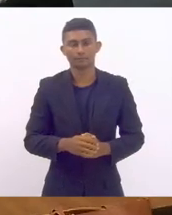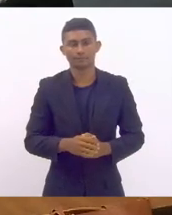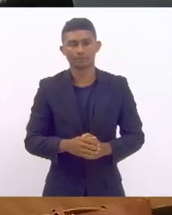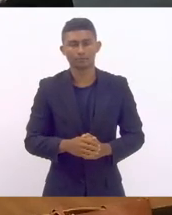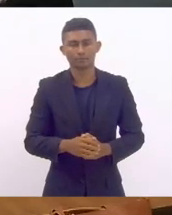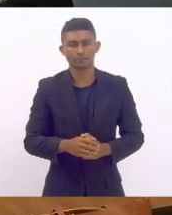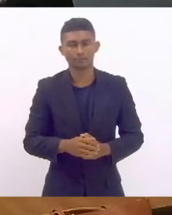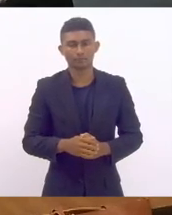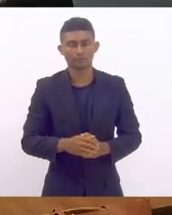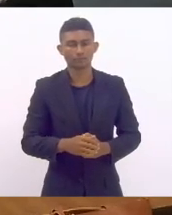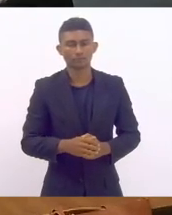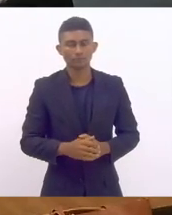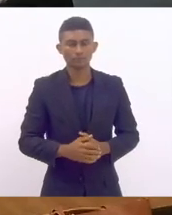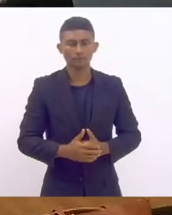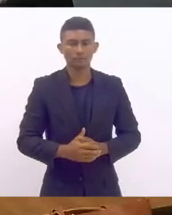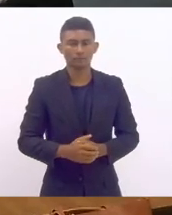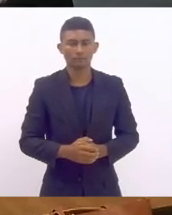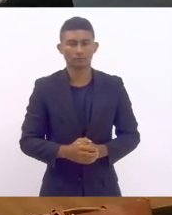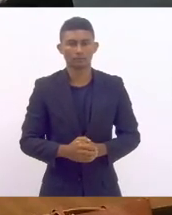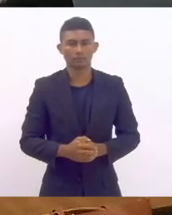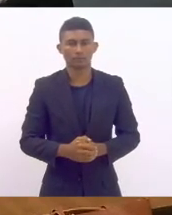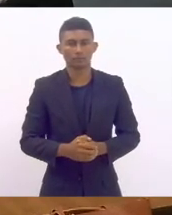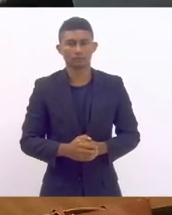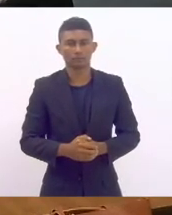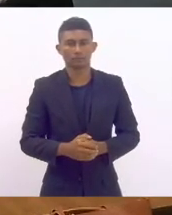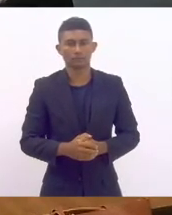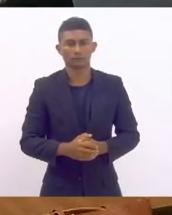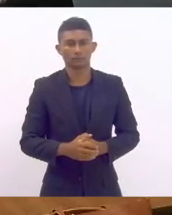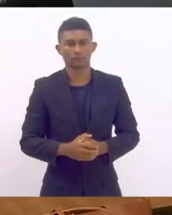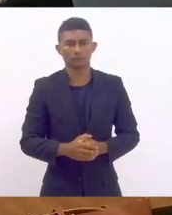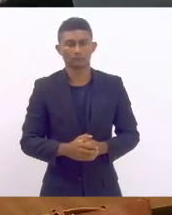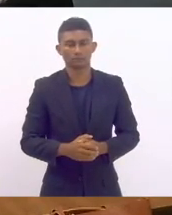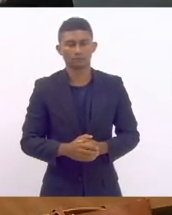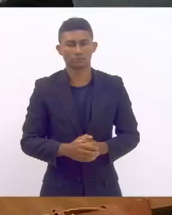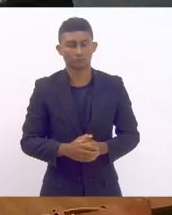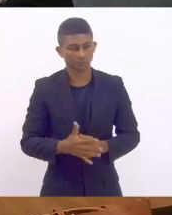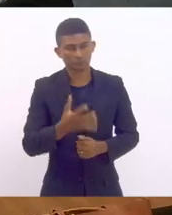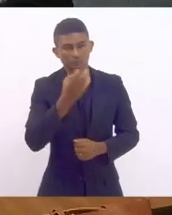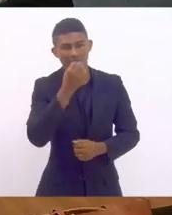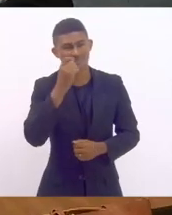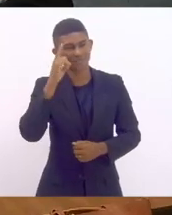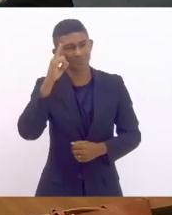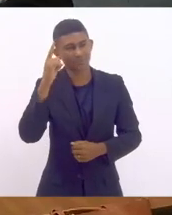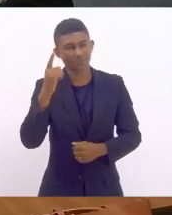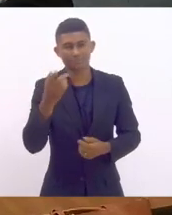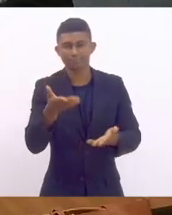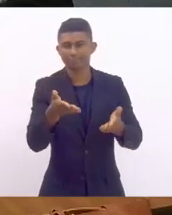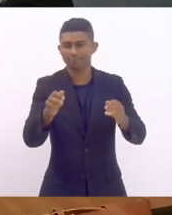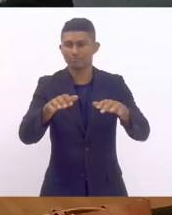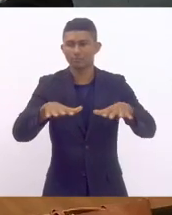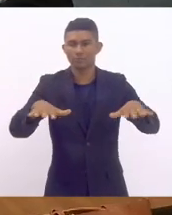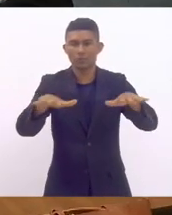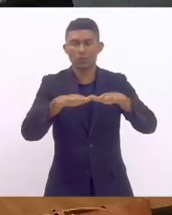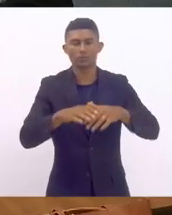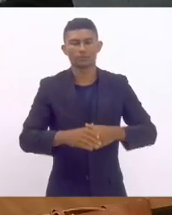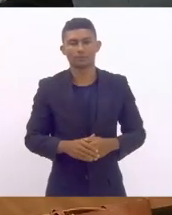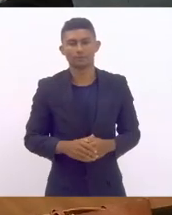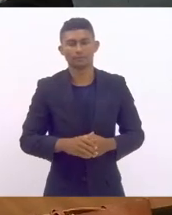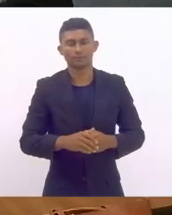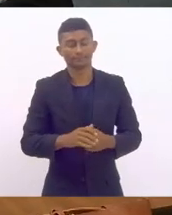oh alô alô ok Bom dia a todos a todas queria saudar